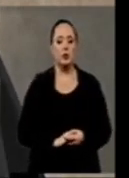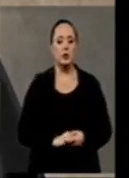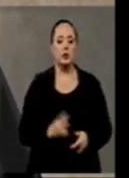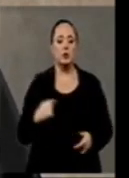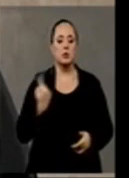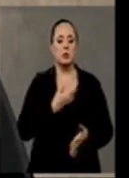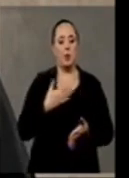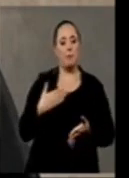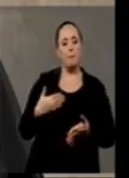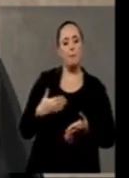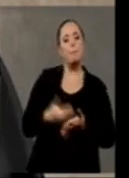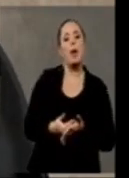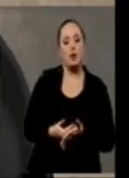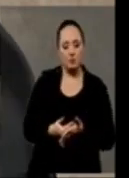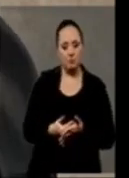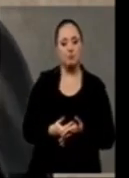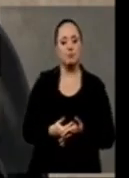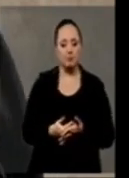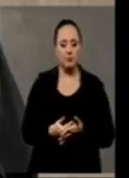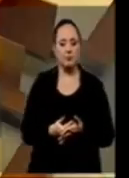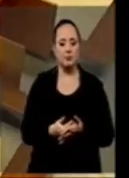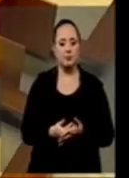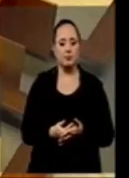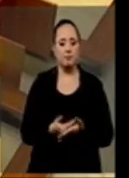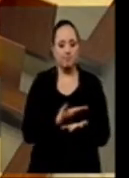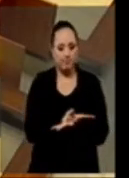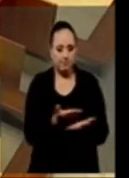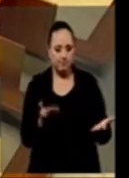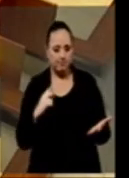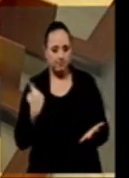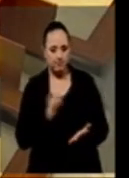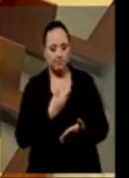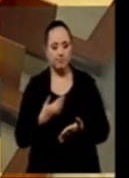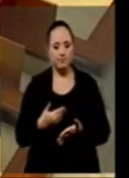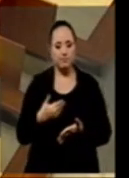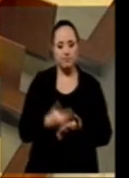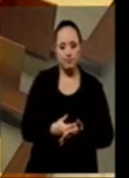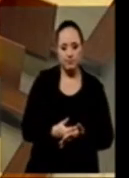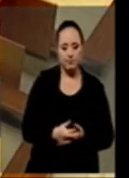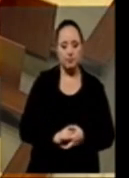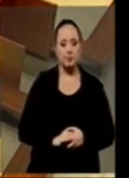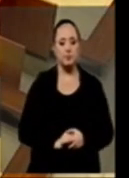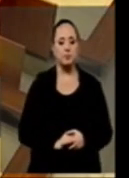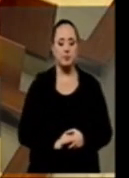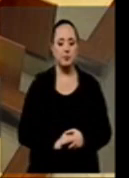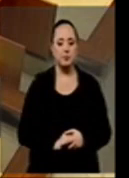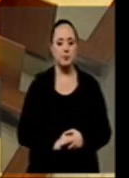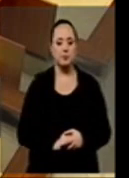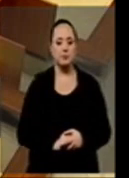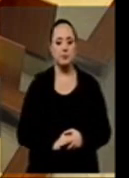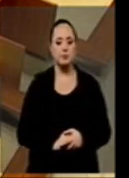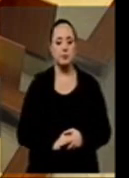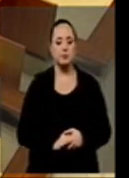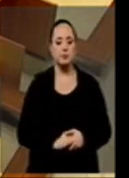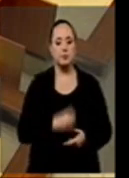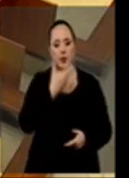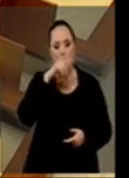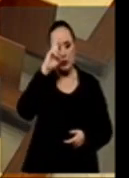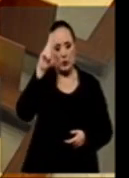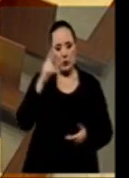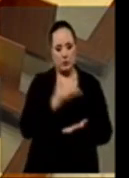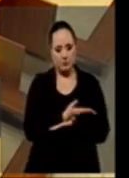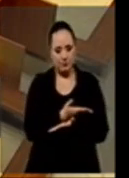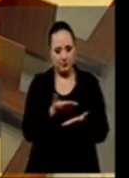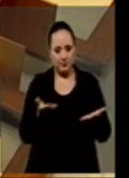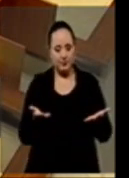senhoras e senhores senhor vice presidente milton mourão senhora procuradora geral da república raquel dodge o senhor presidente da